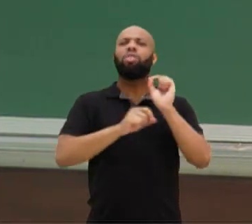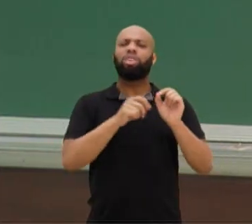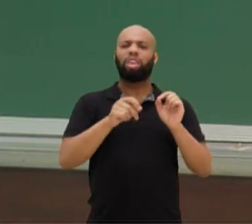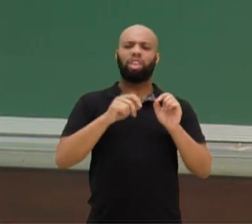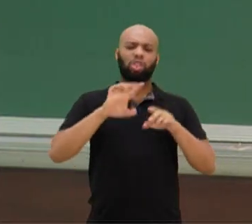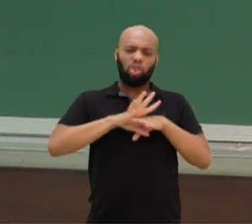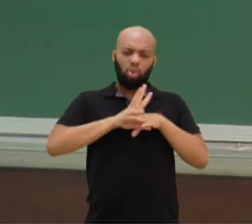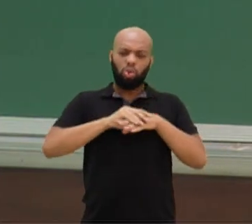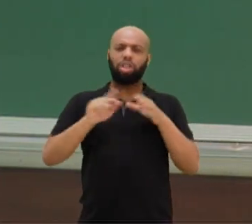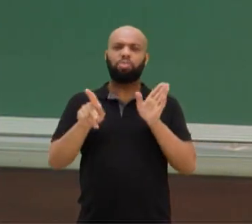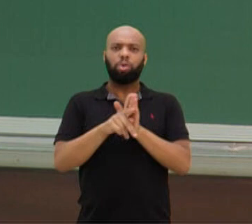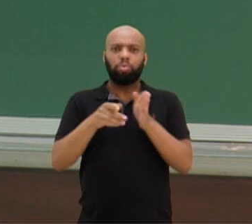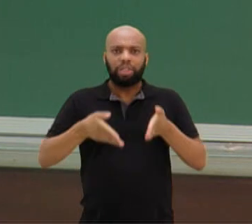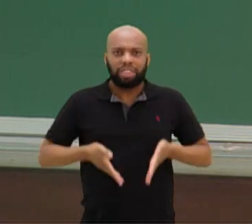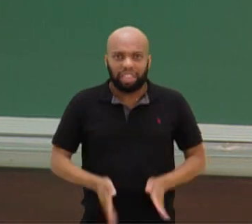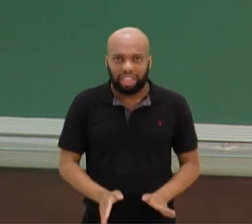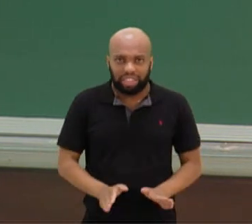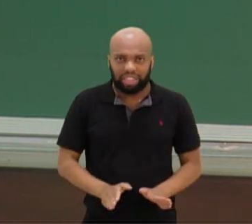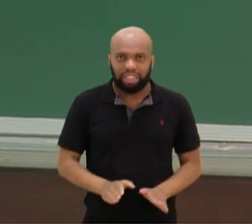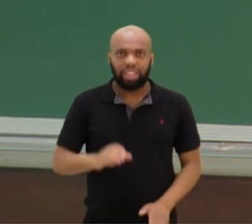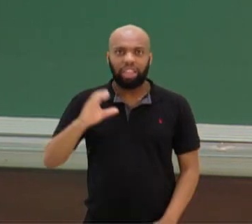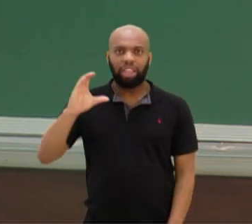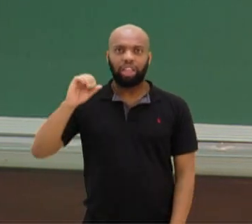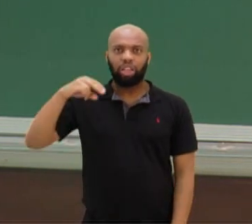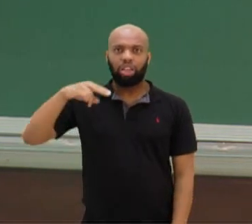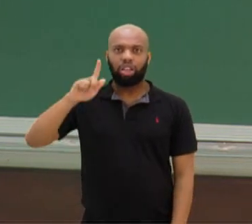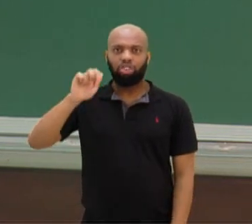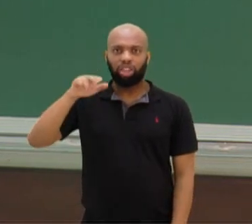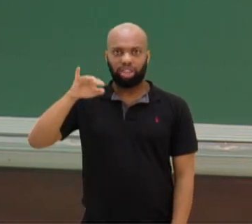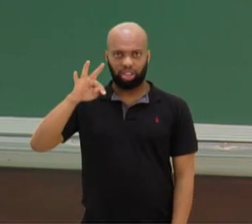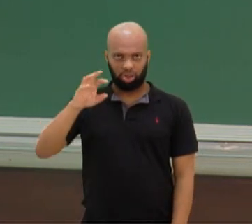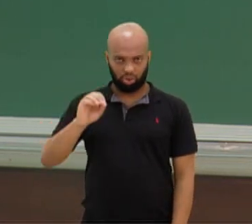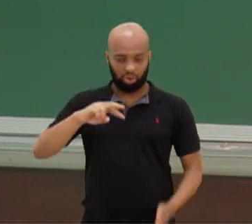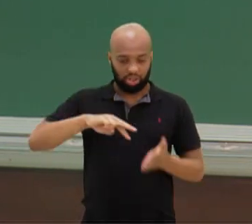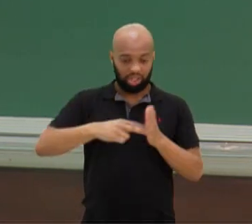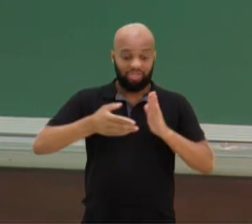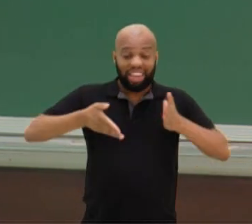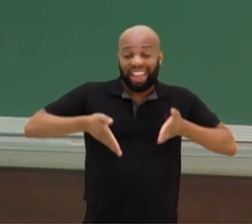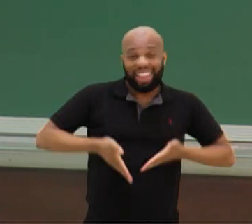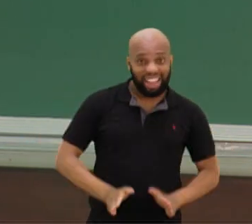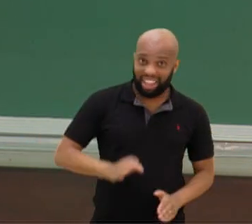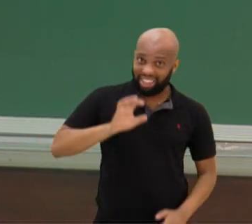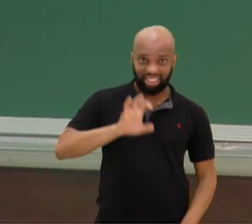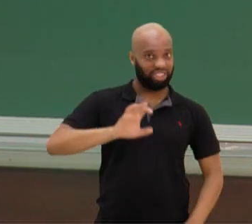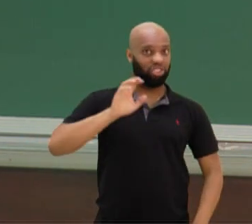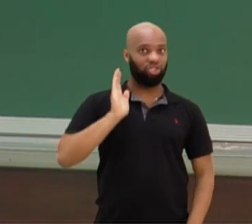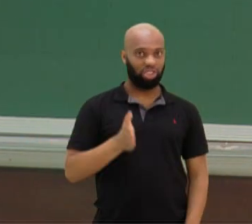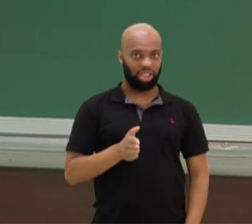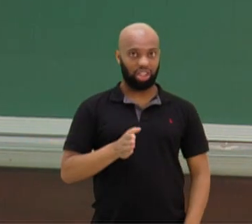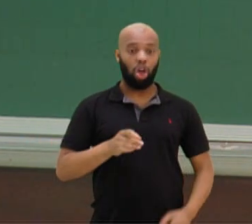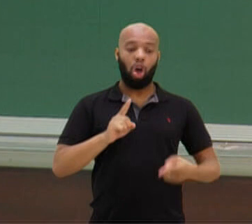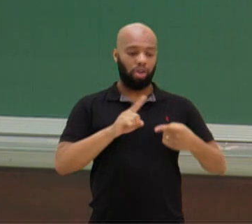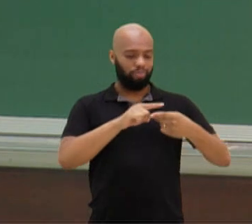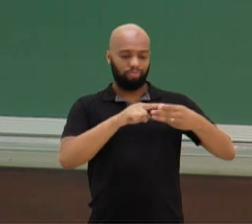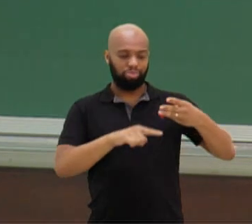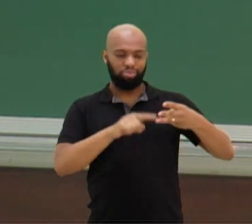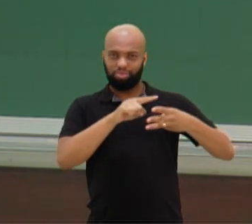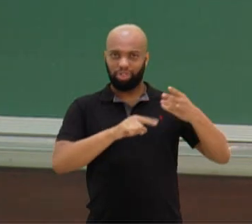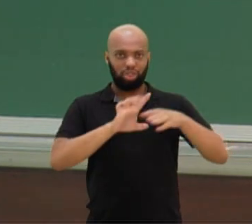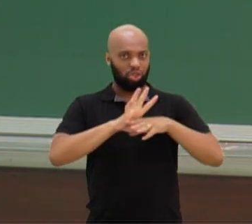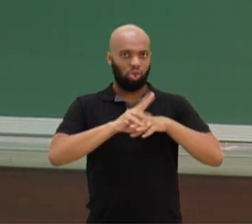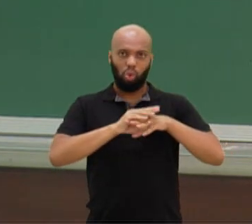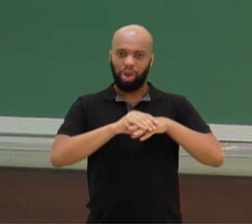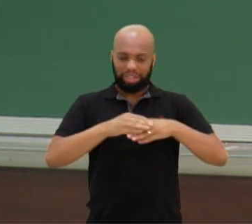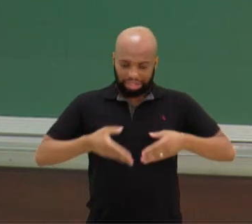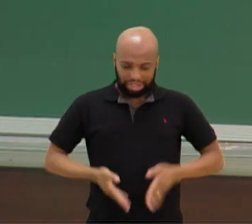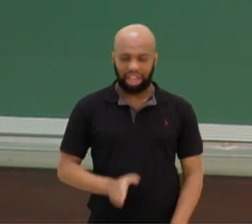gente acabou de falar. Congênita nasce com o indivíduo. Nem Zika, nem febre amarela, nem dengue são congênita. O que